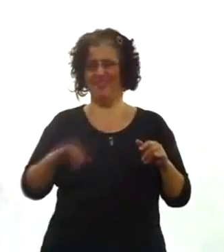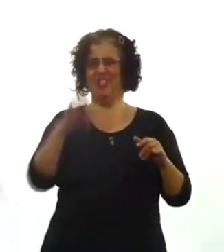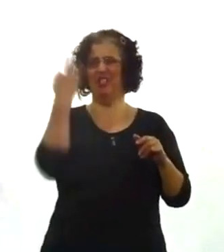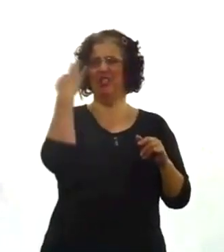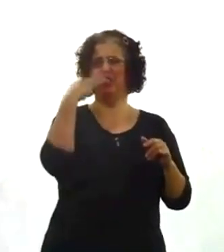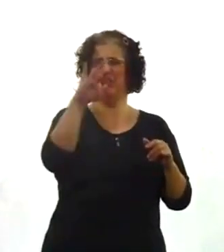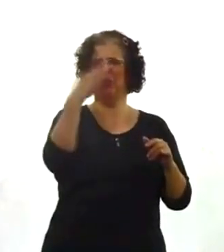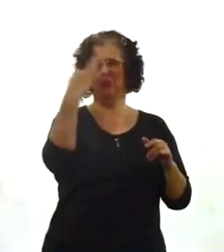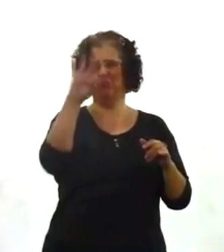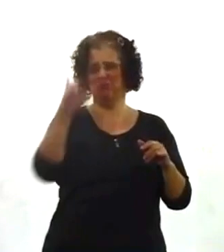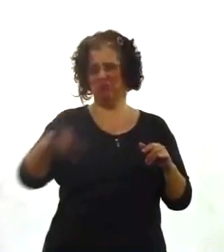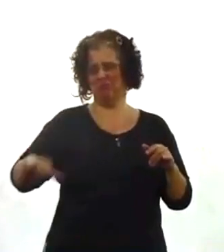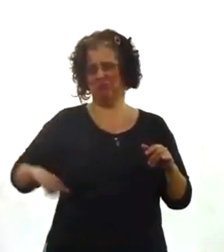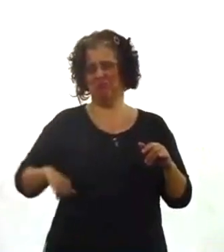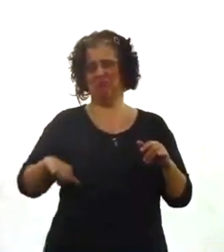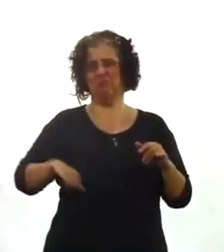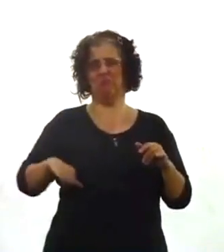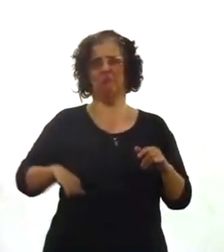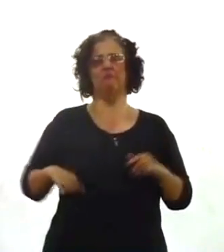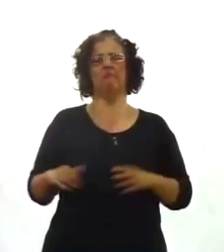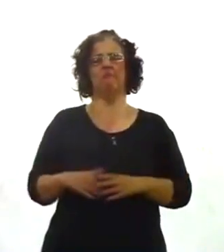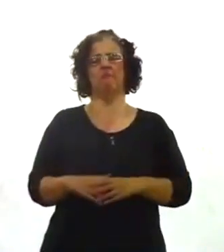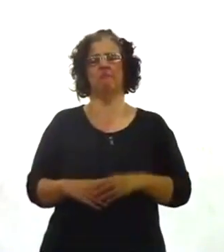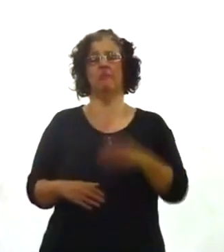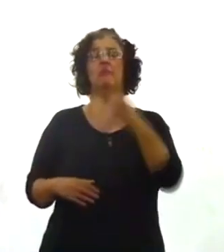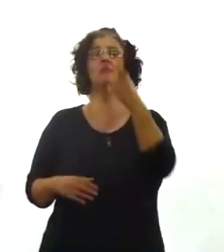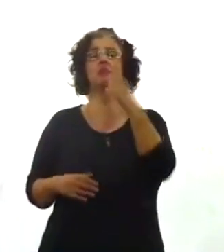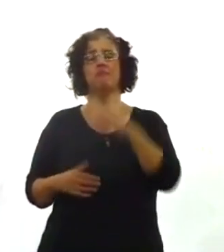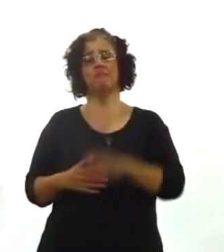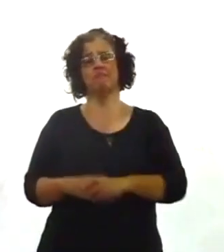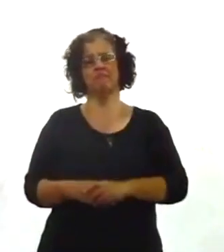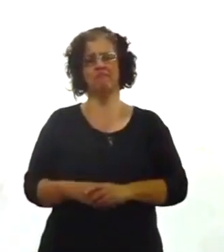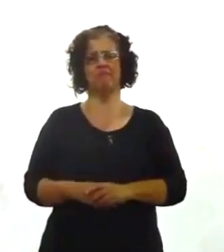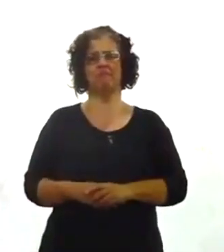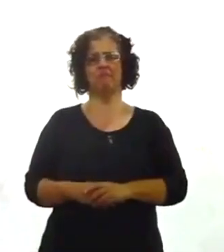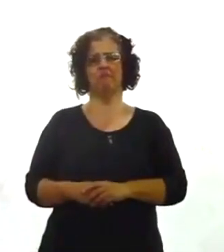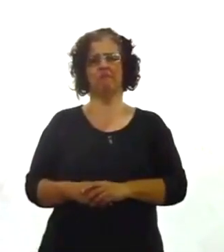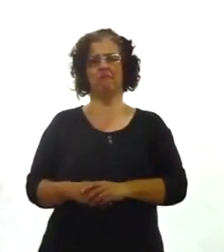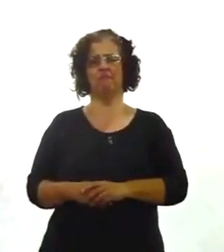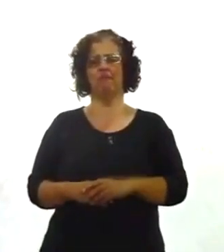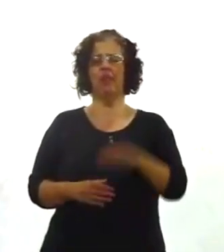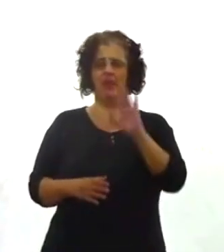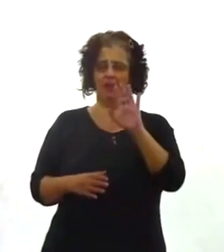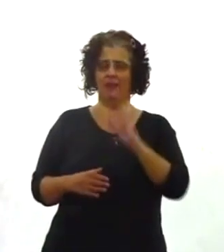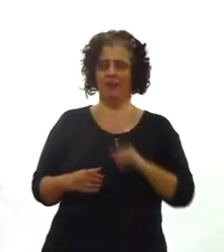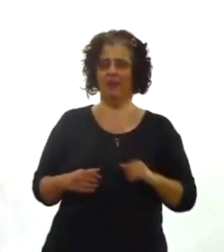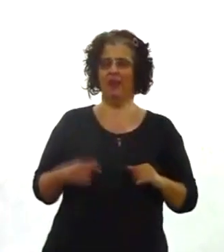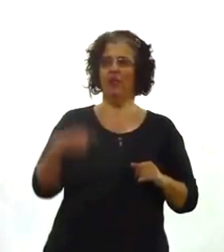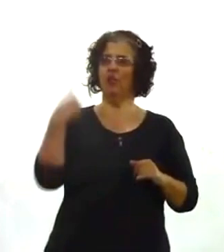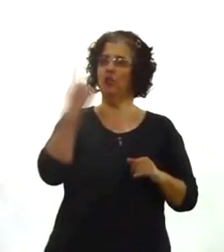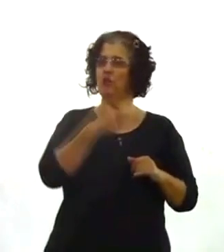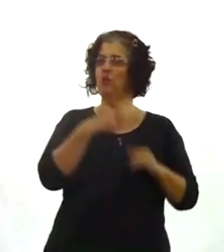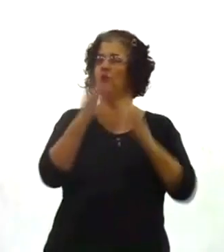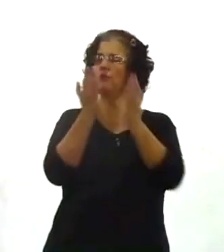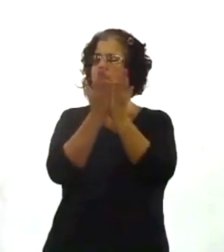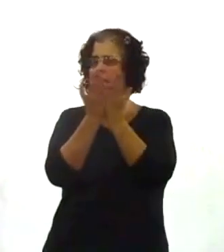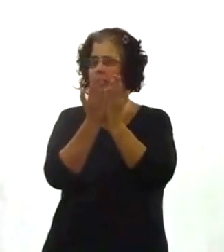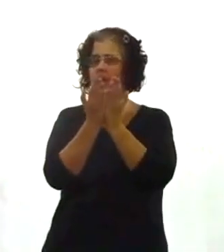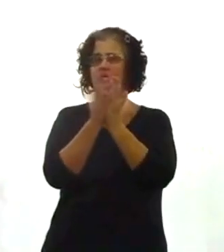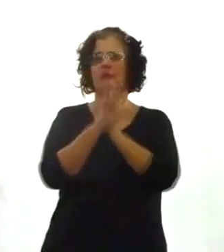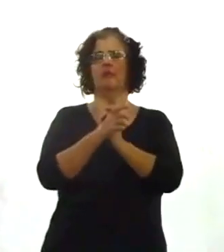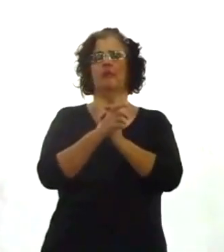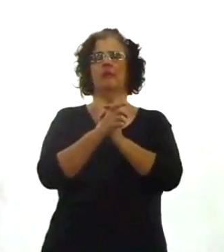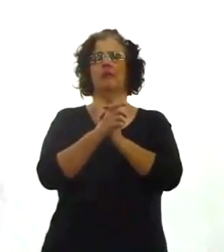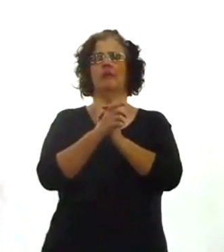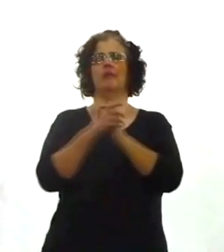você? Nós como protestantes, acho que como ser humano, crentes, nós temos